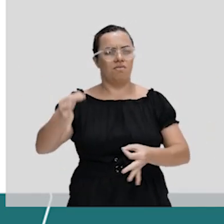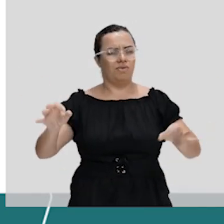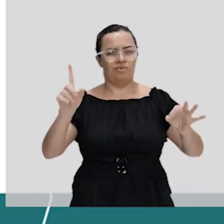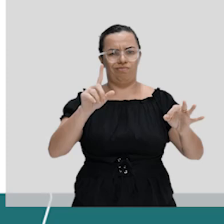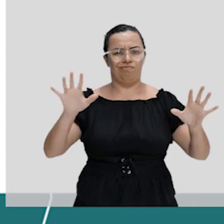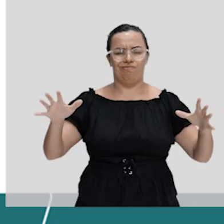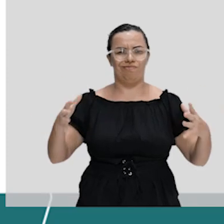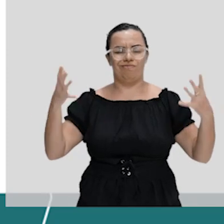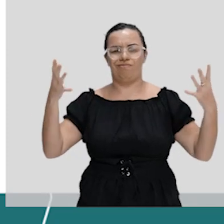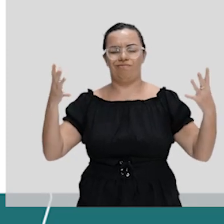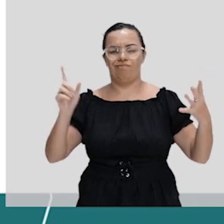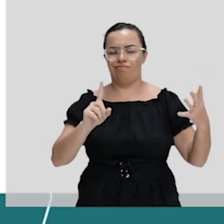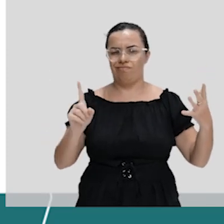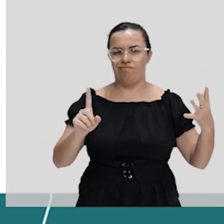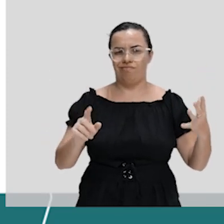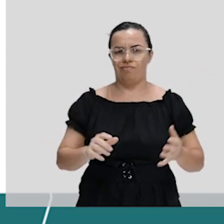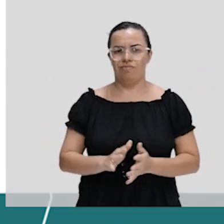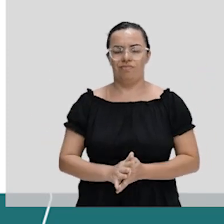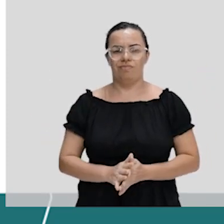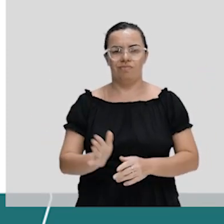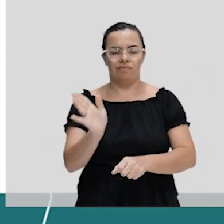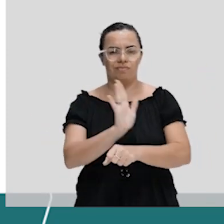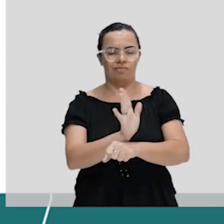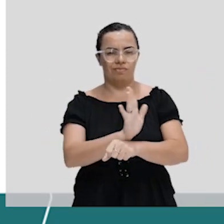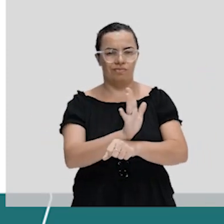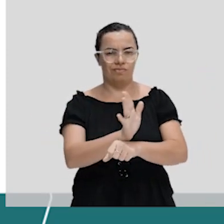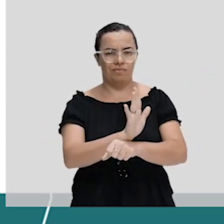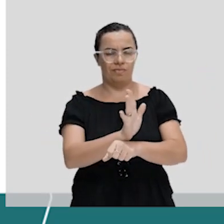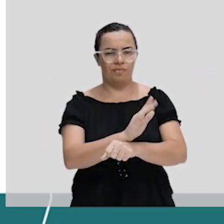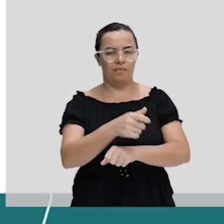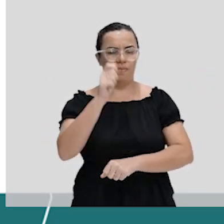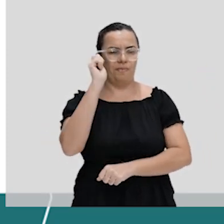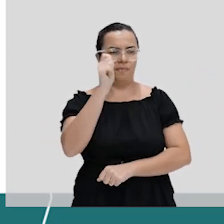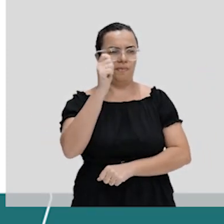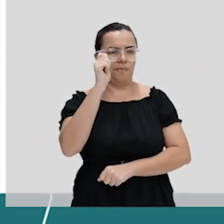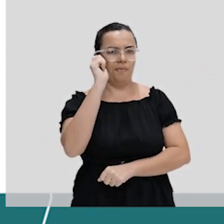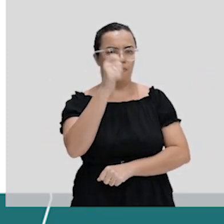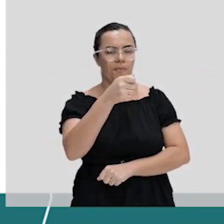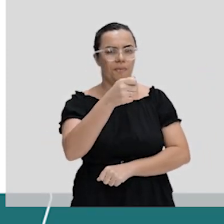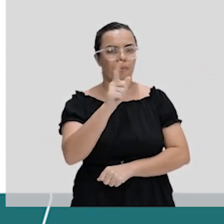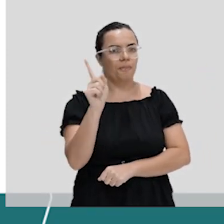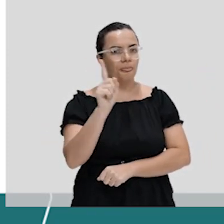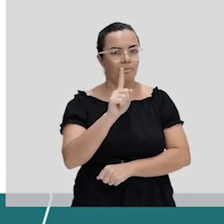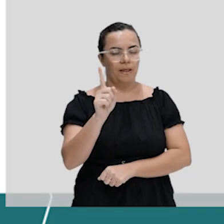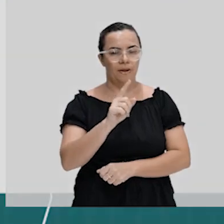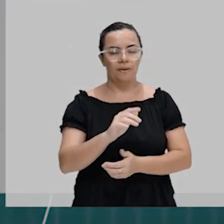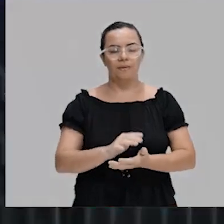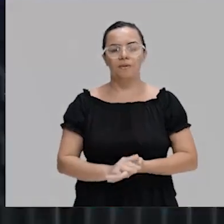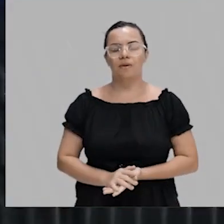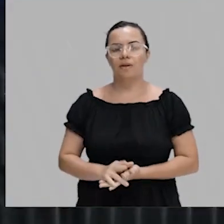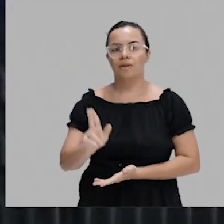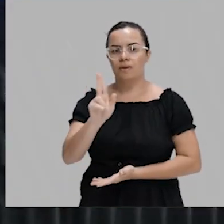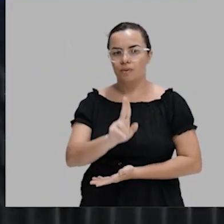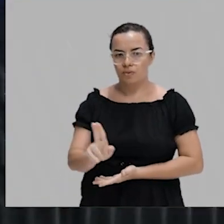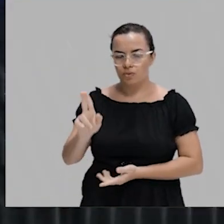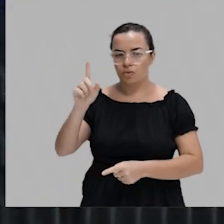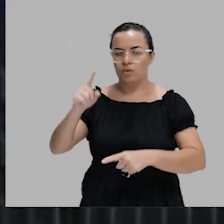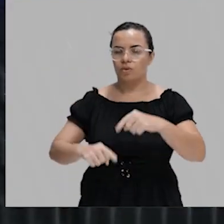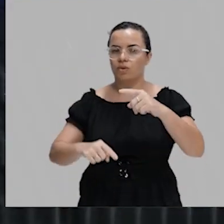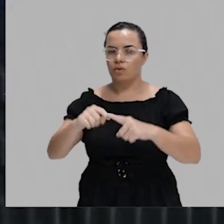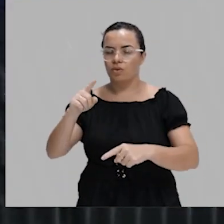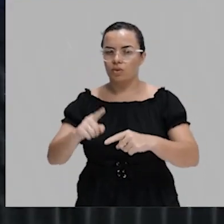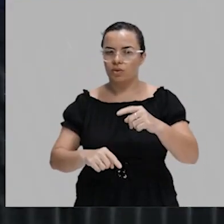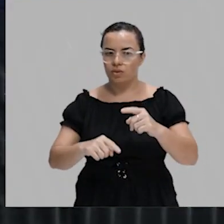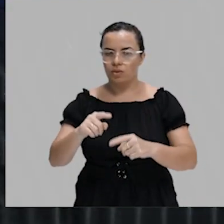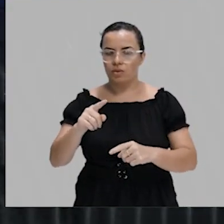mágica dos filmes. A varinha ali é uma batuta, é um instrumento que ele vai utilizar para dar